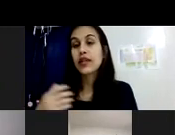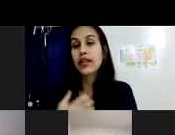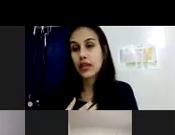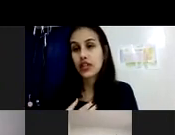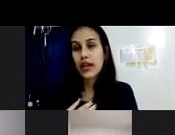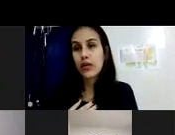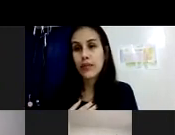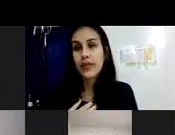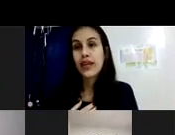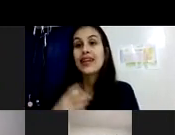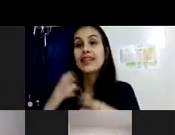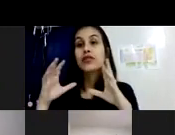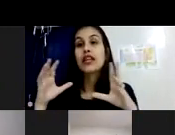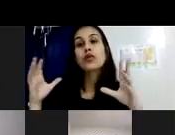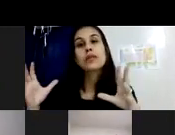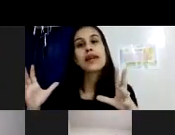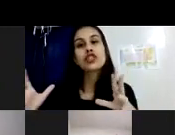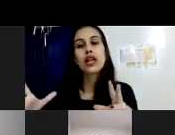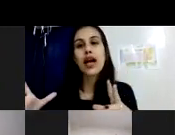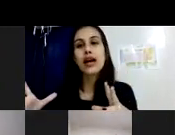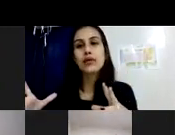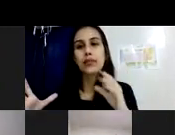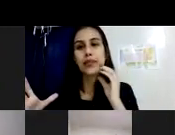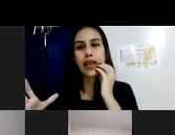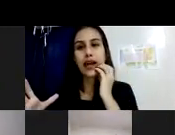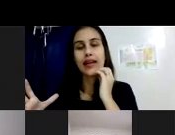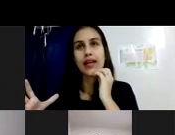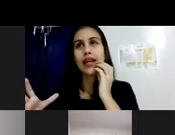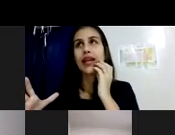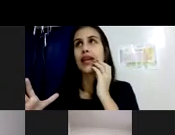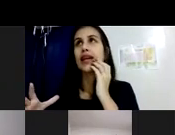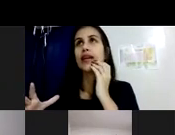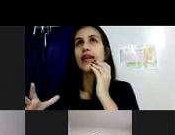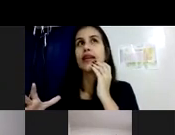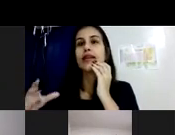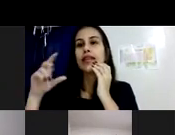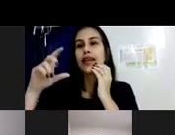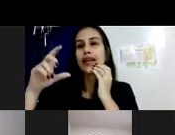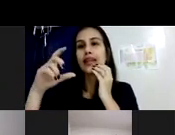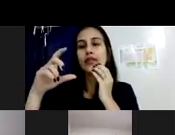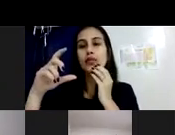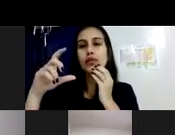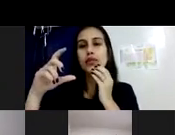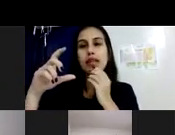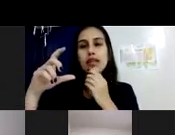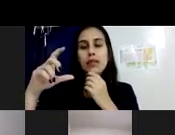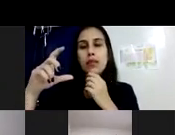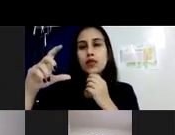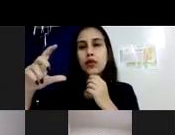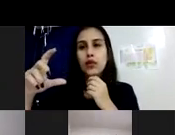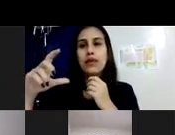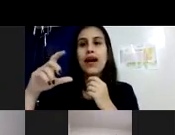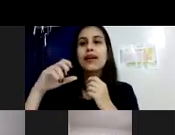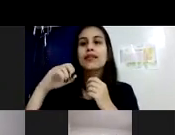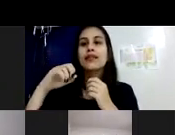para ir no banheiro à noite é maior. Então, deixa o ambiente claro, tá? Tem aquelas luzes, né, que você pode